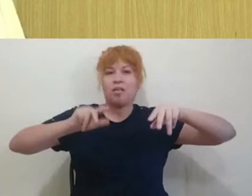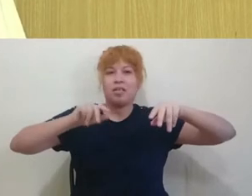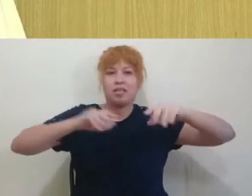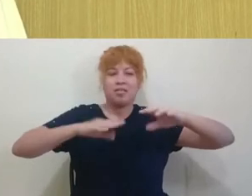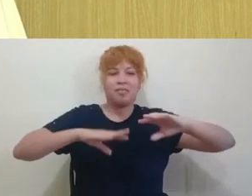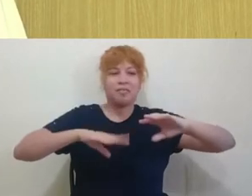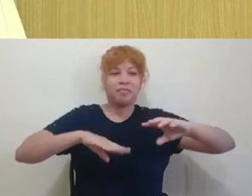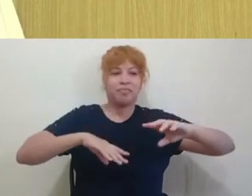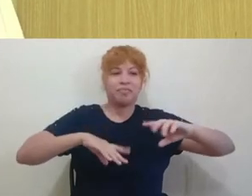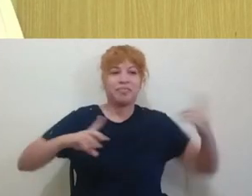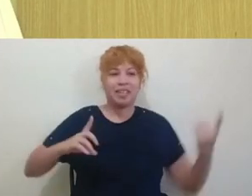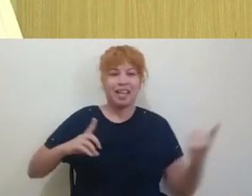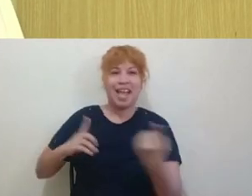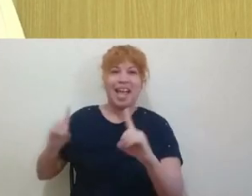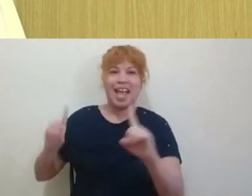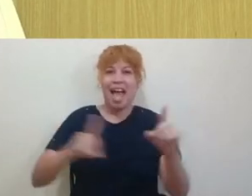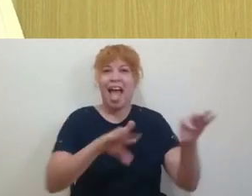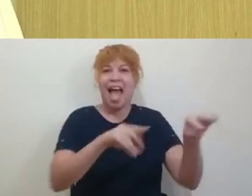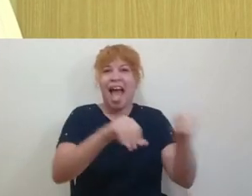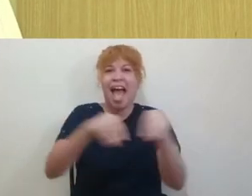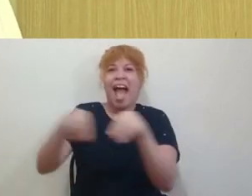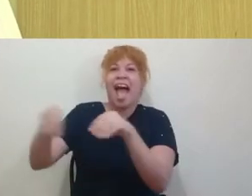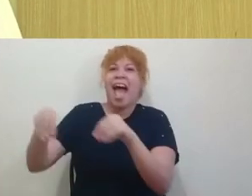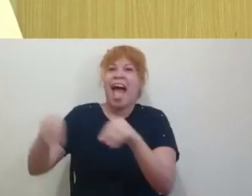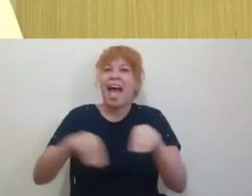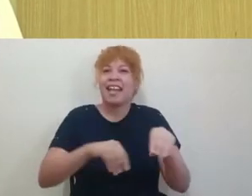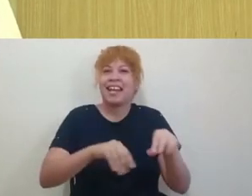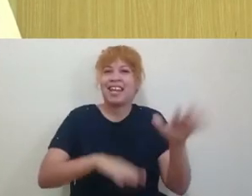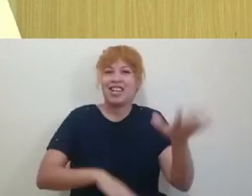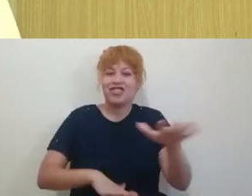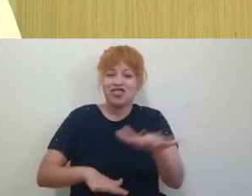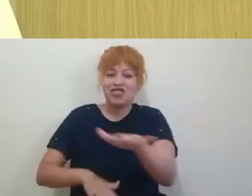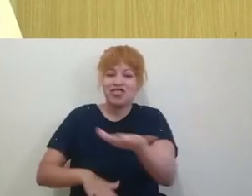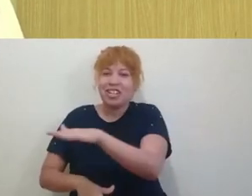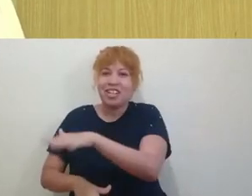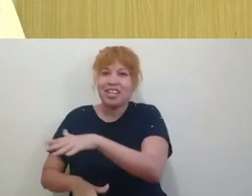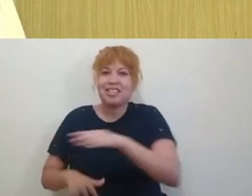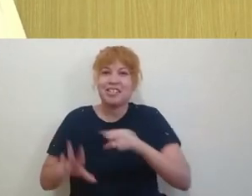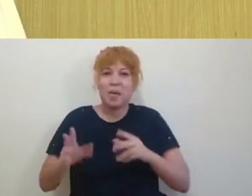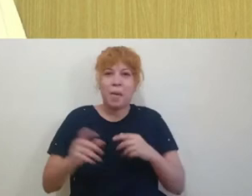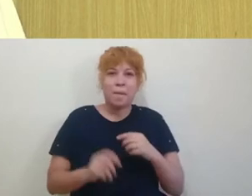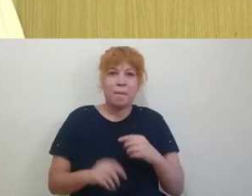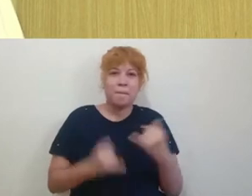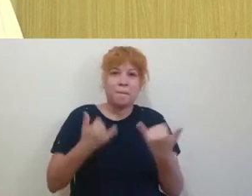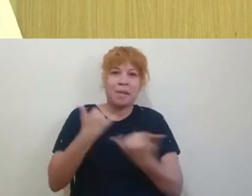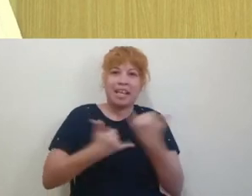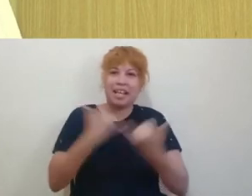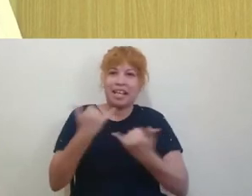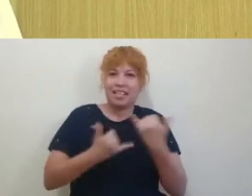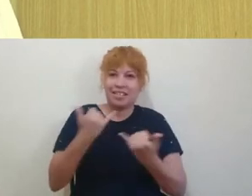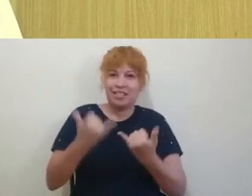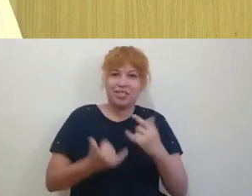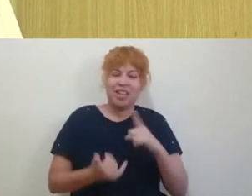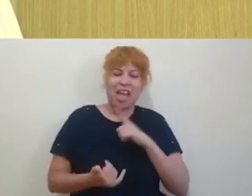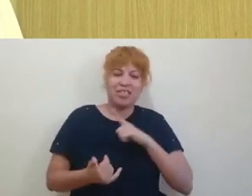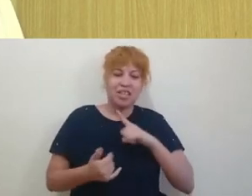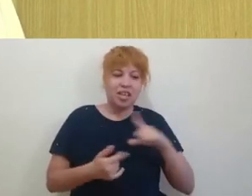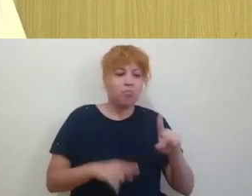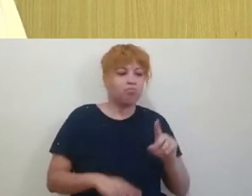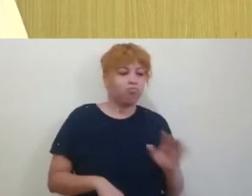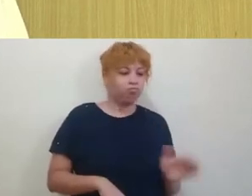renda, que é bens e serviços. 1% dos mais ricos detém 50% das